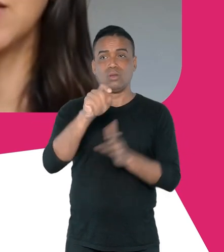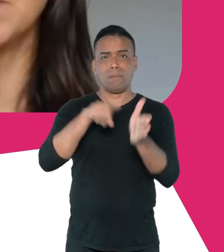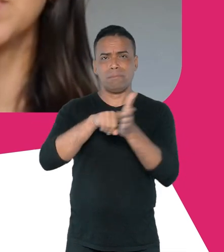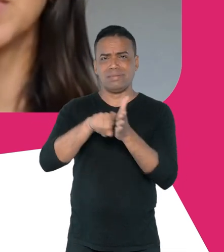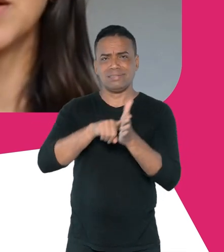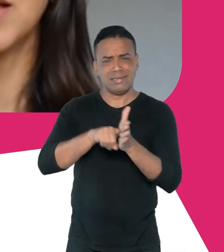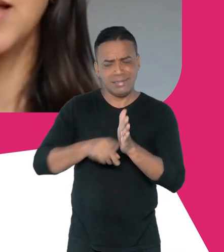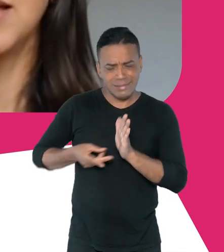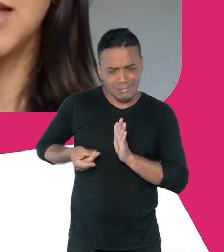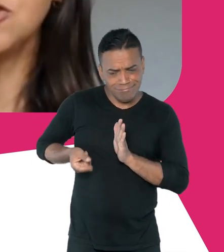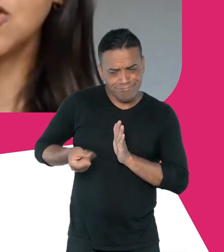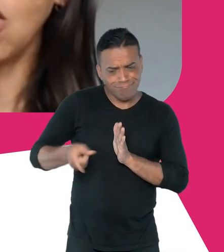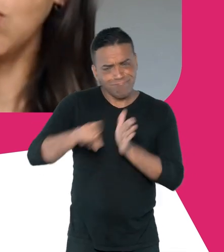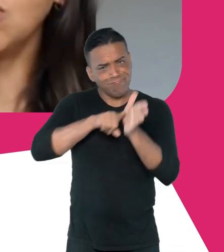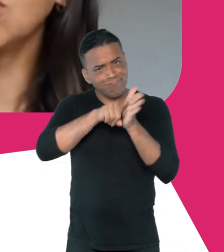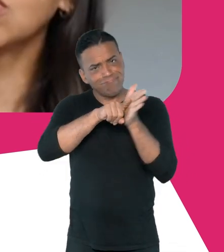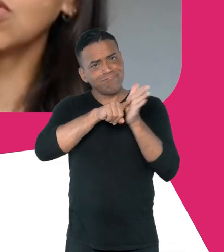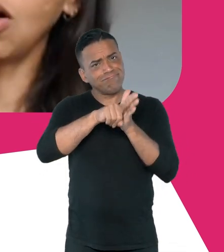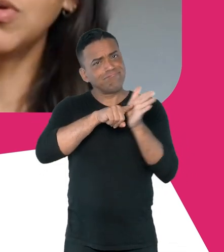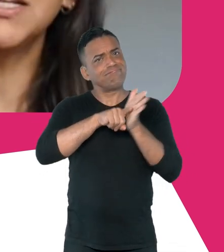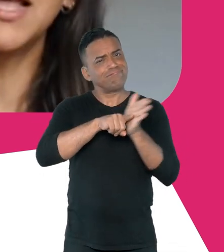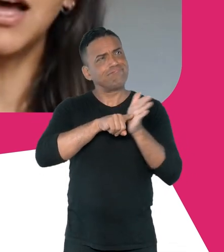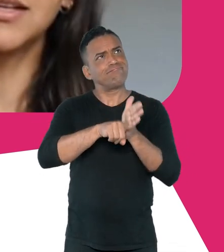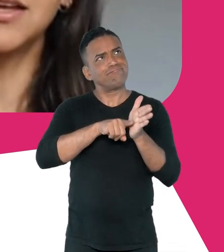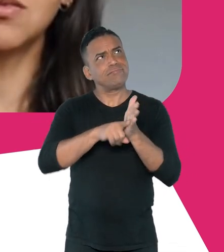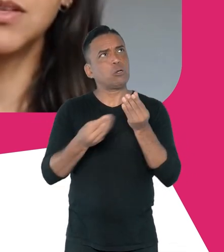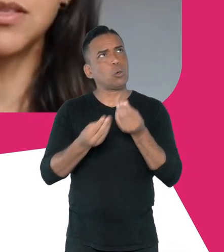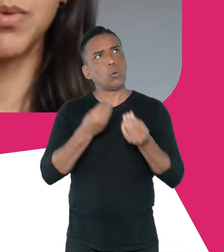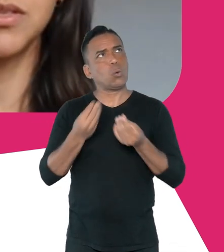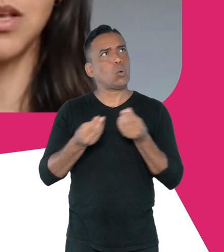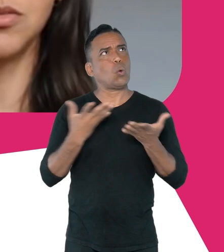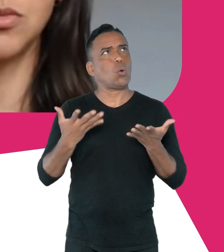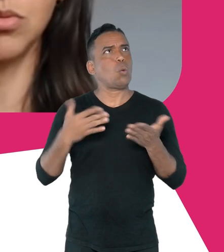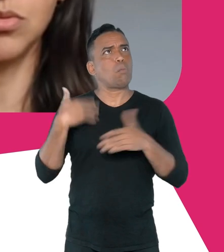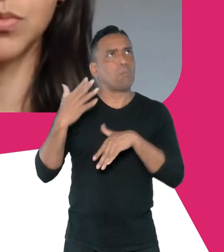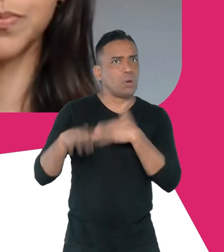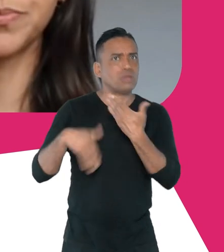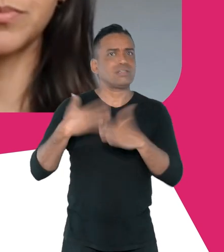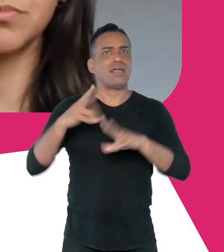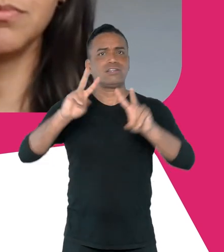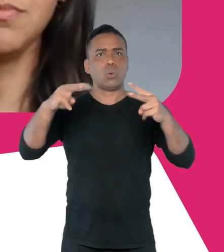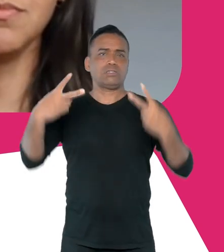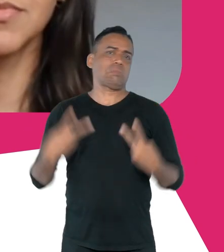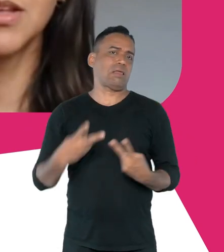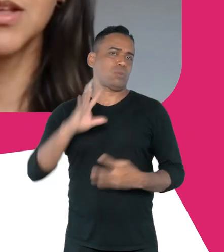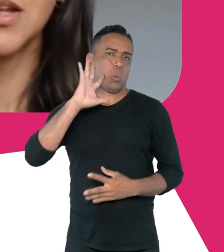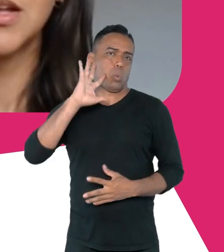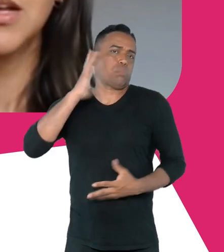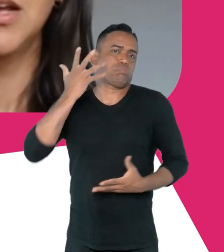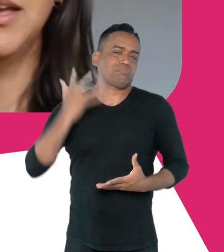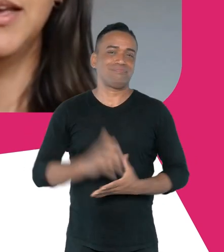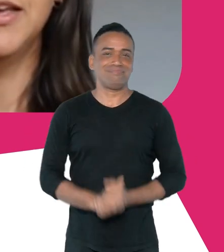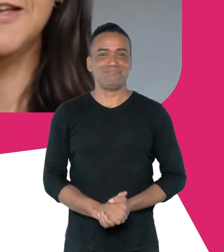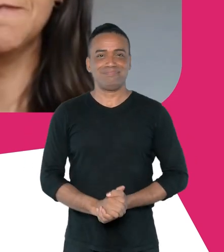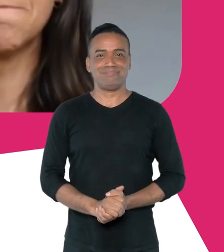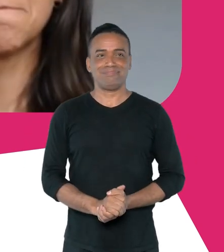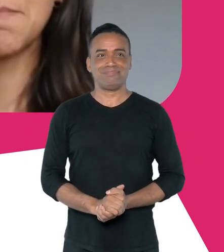há mais tempo de como lidar, né, com esses processos todos.